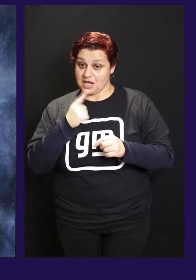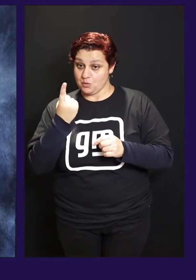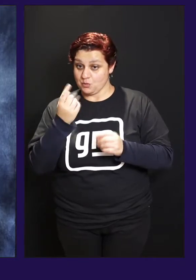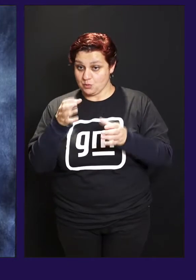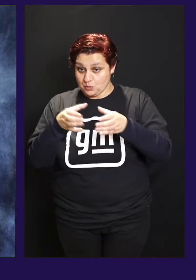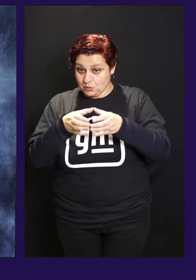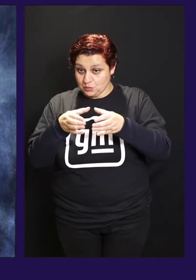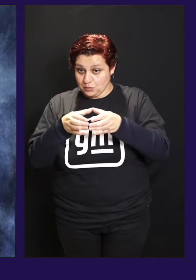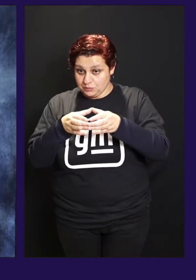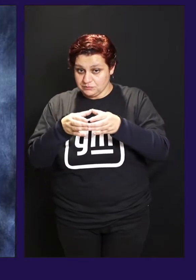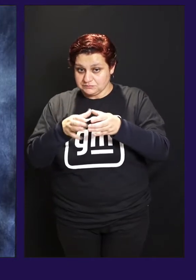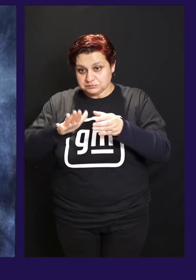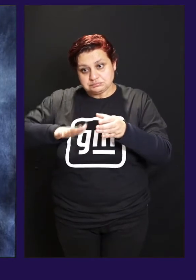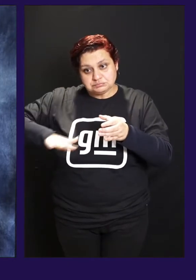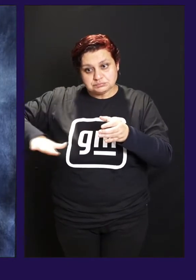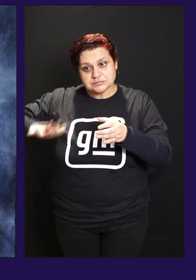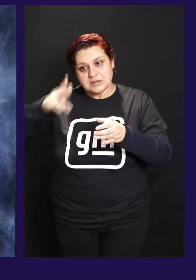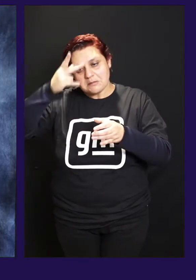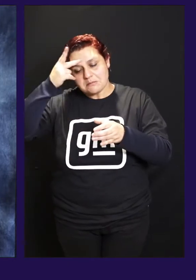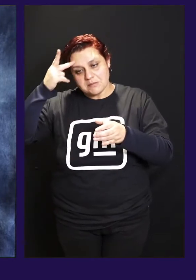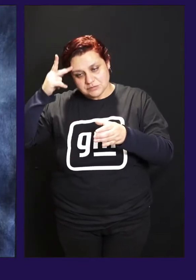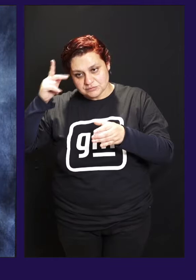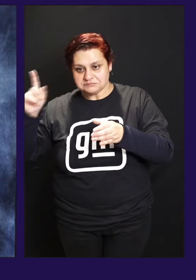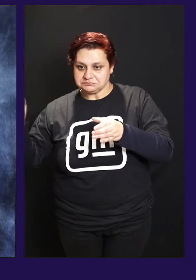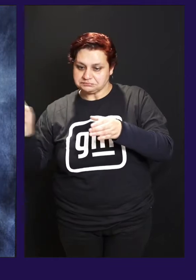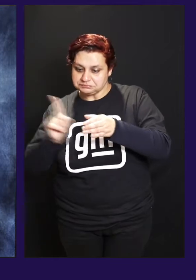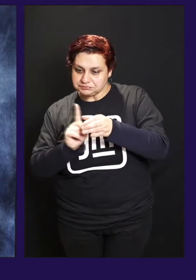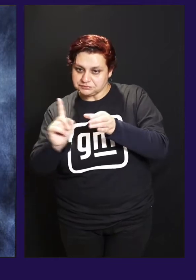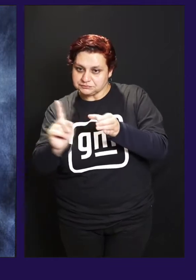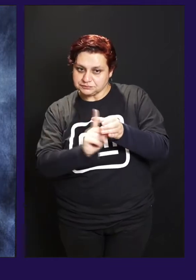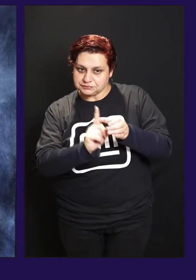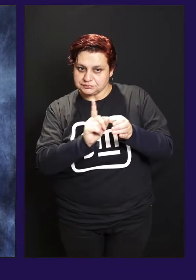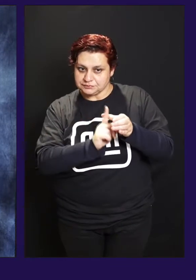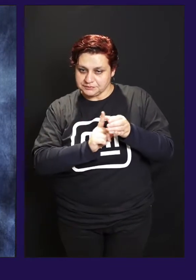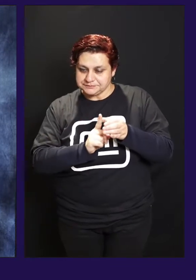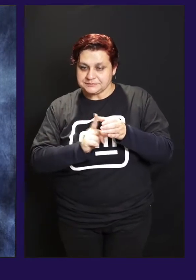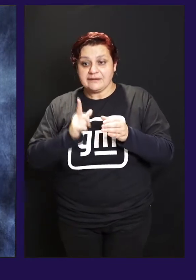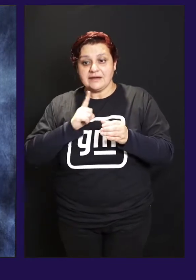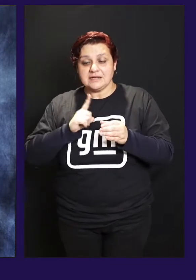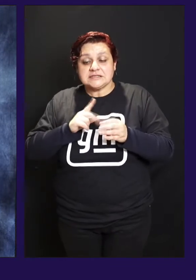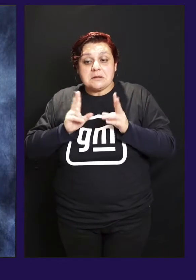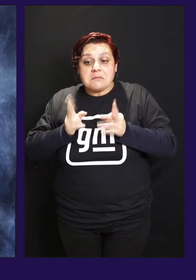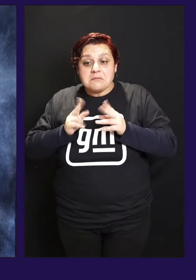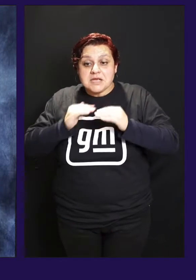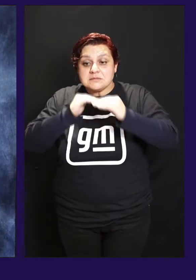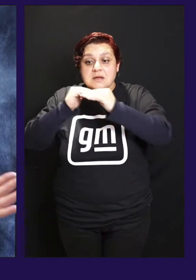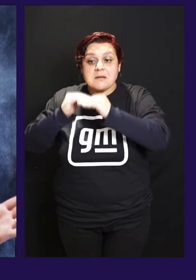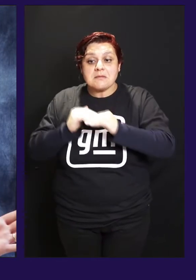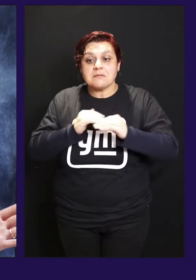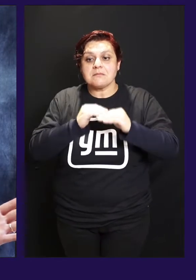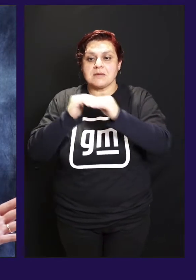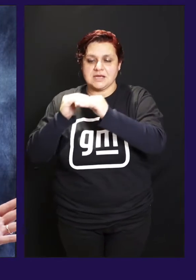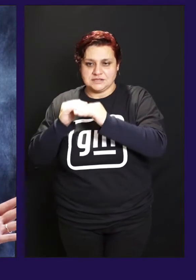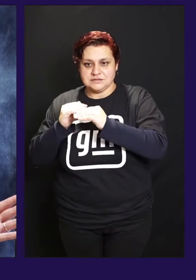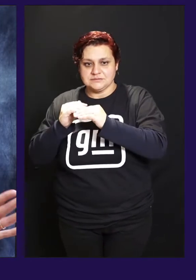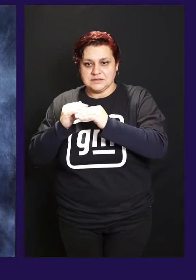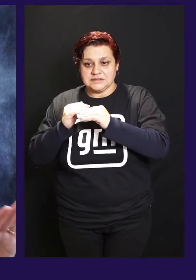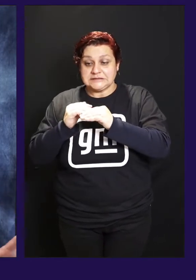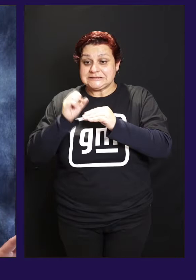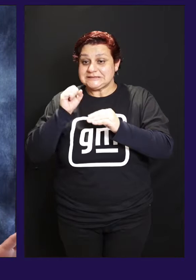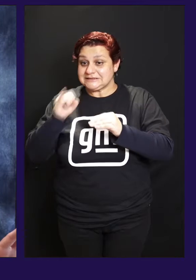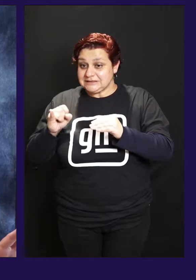segundo princípio do design inclusivo, que é aprender sobre diversidade. O ser humano ele é mágico